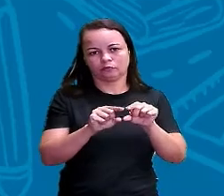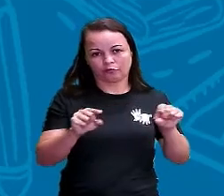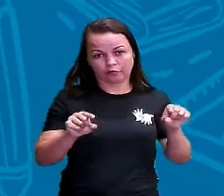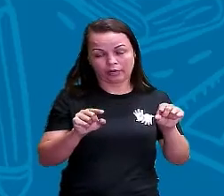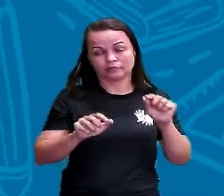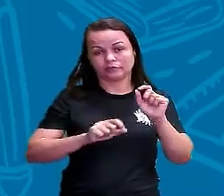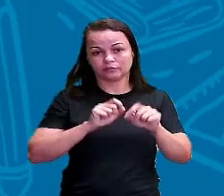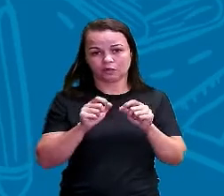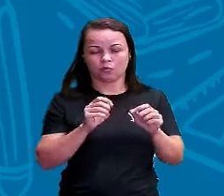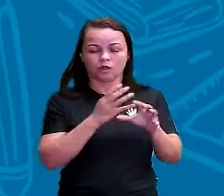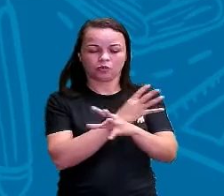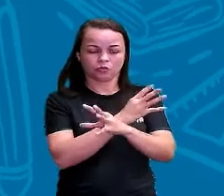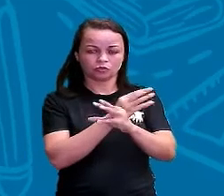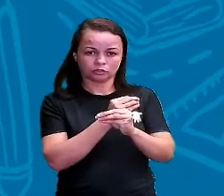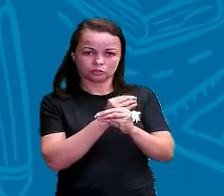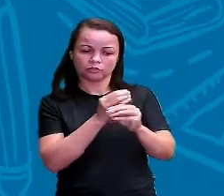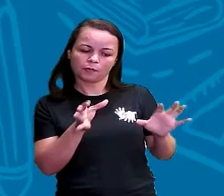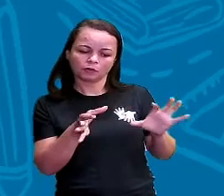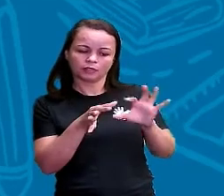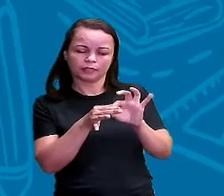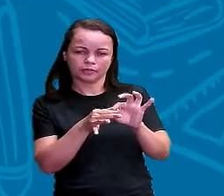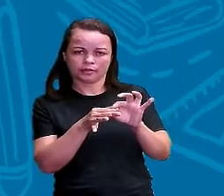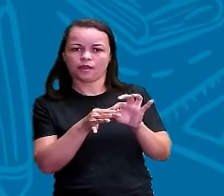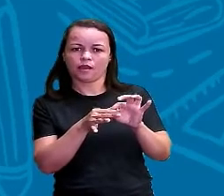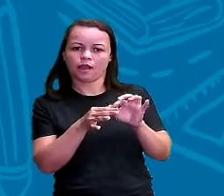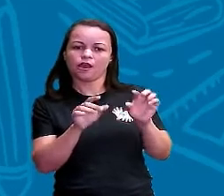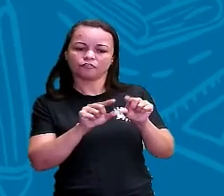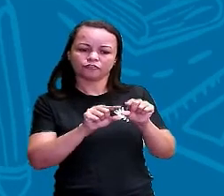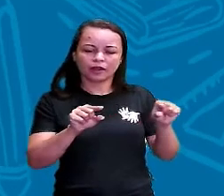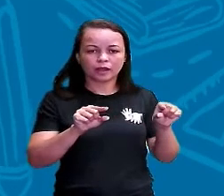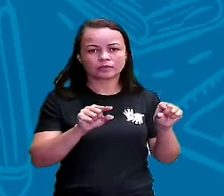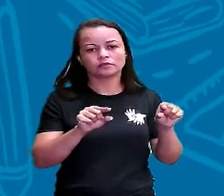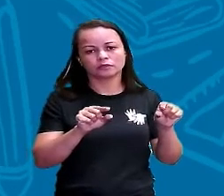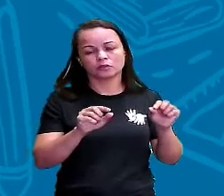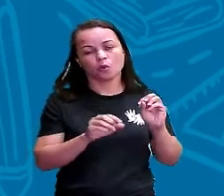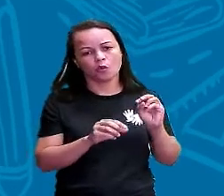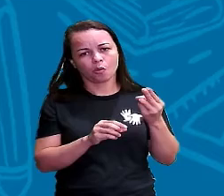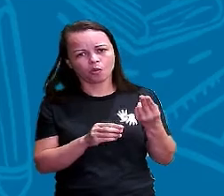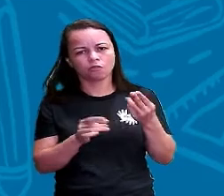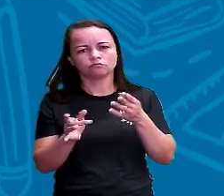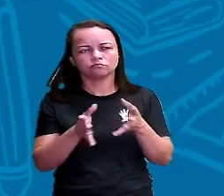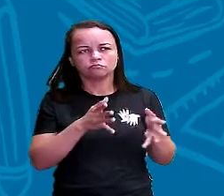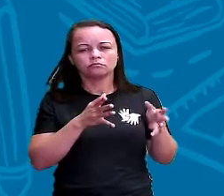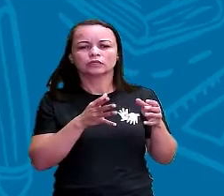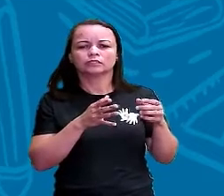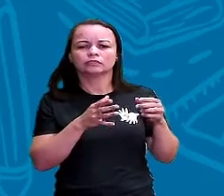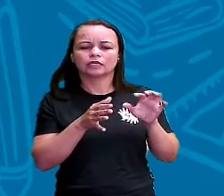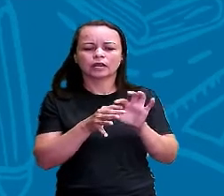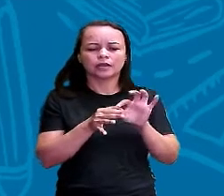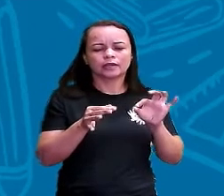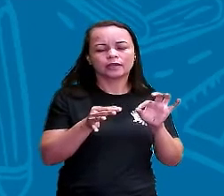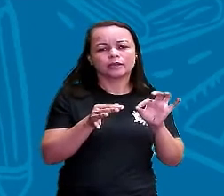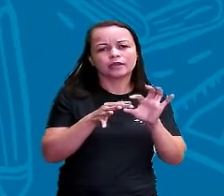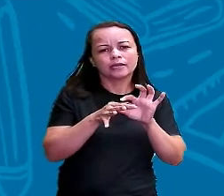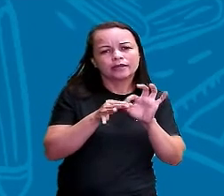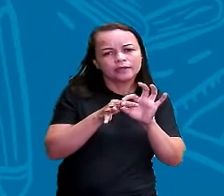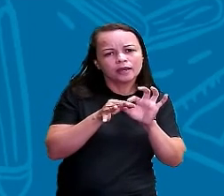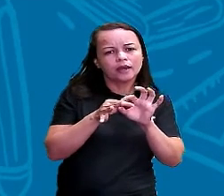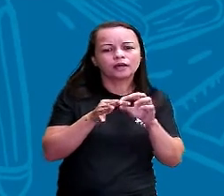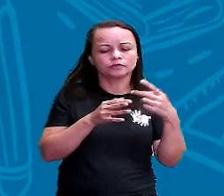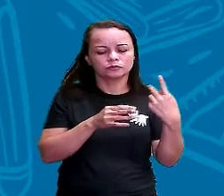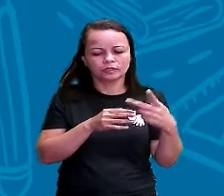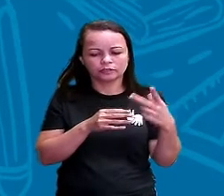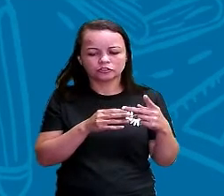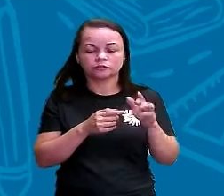a conjunção ela pode ligar as orações entre si ou, numa oração só, aí está ligando esses termos